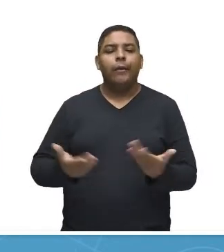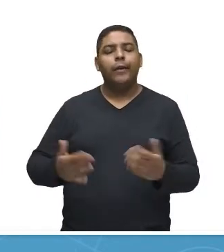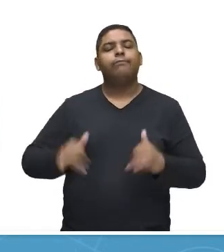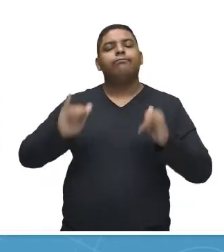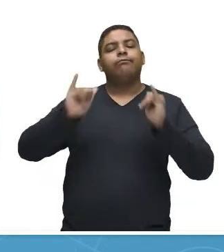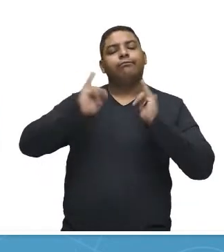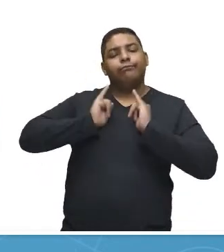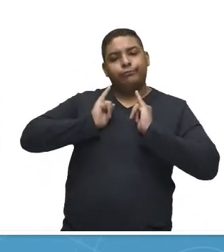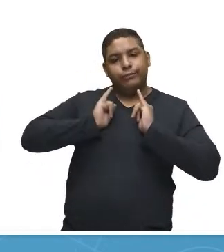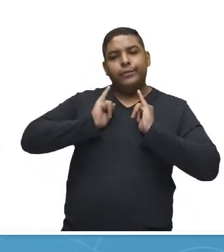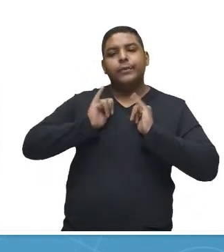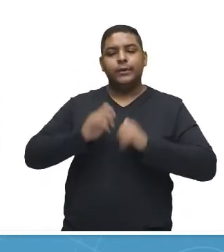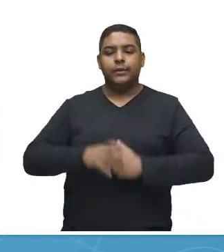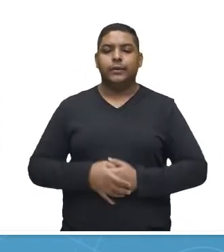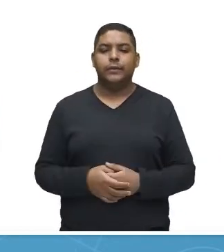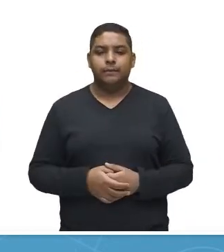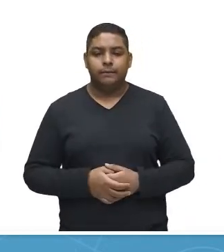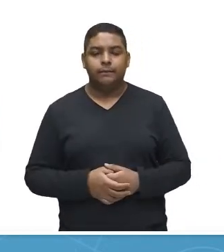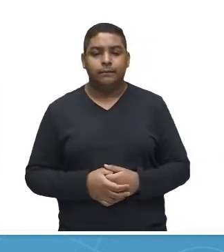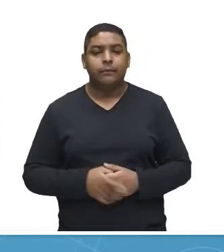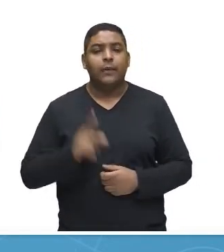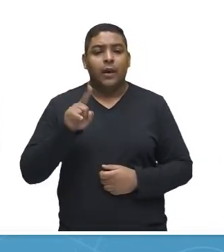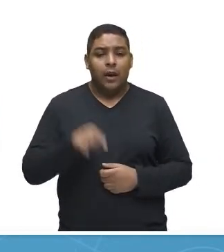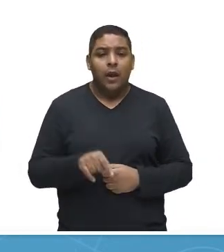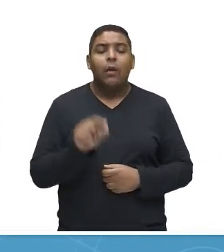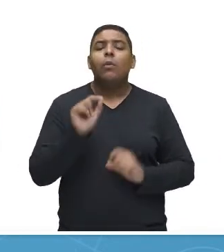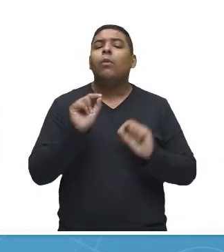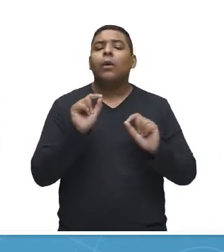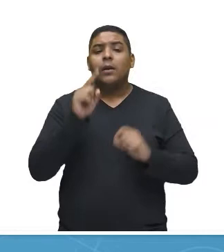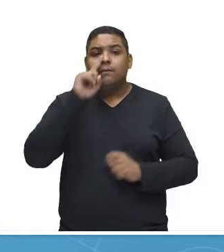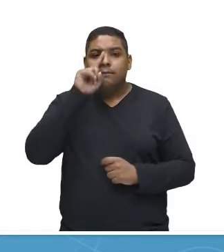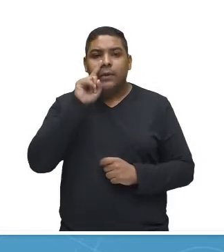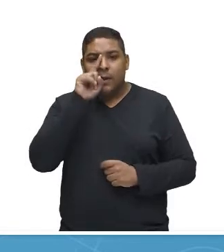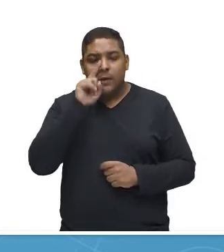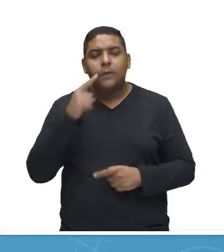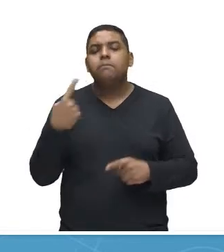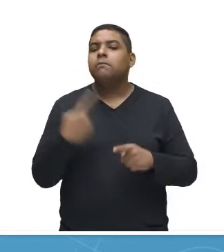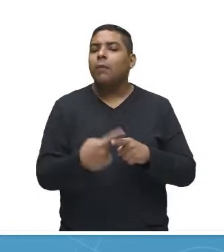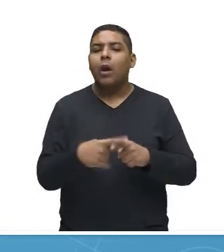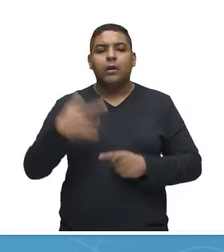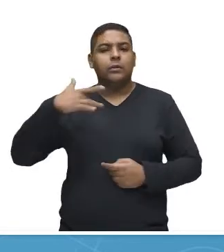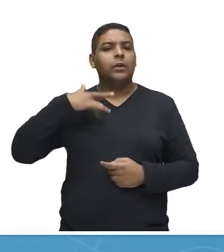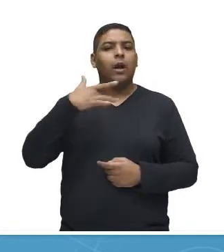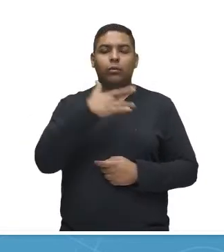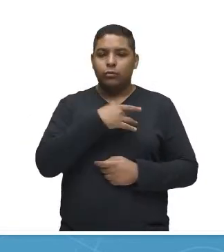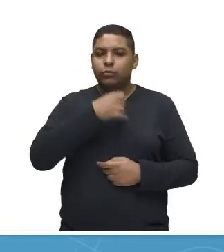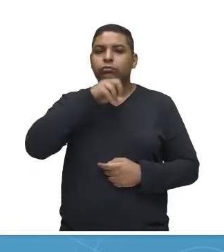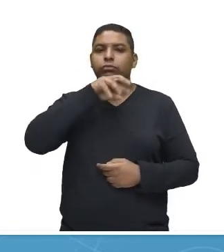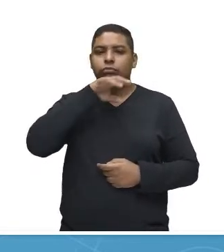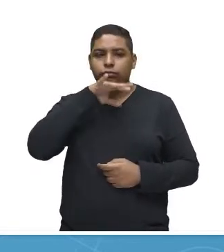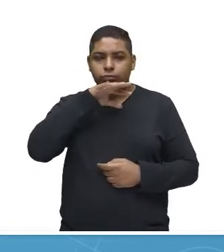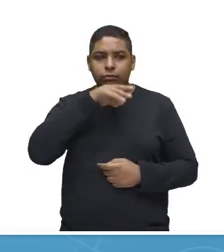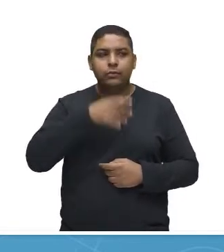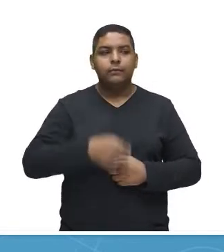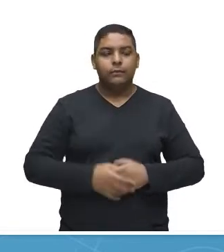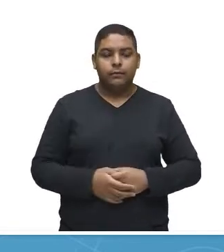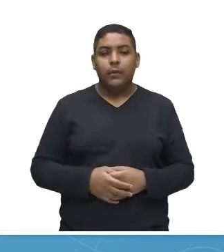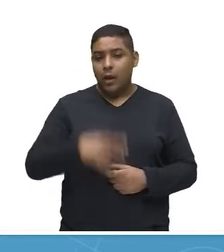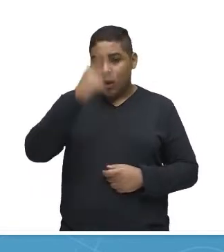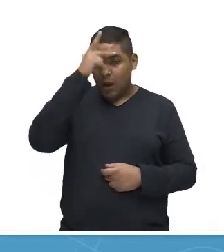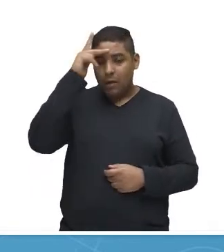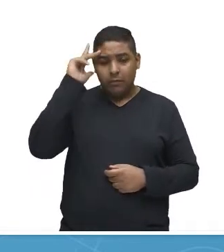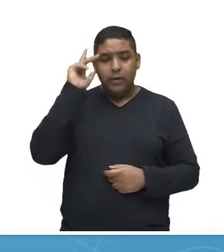sedentário, que é uma classificação perigosíssima, principalmente para a nossa saúde. Então, a pessoa, ela